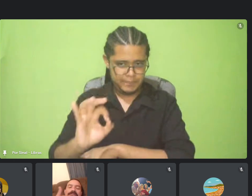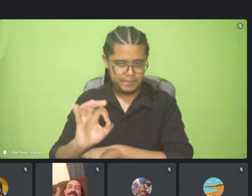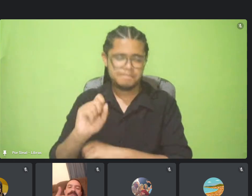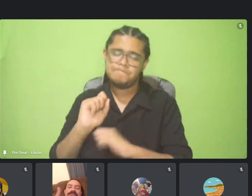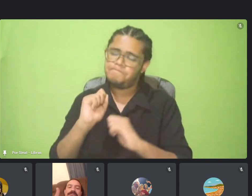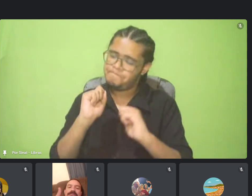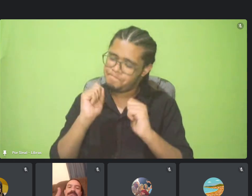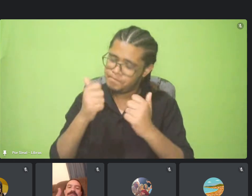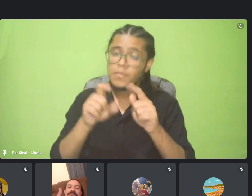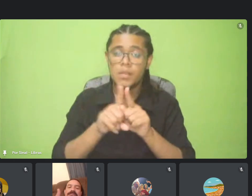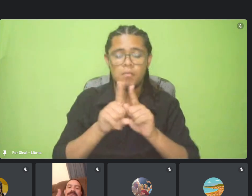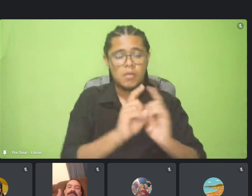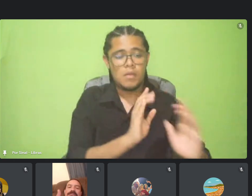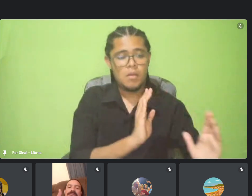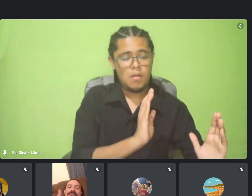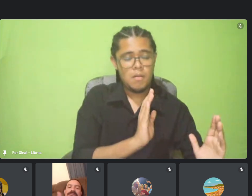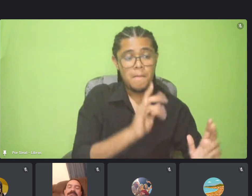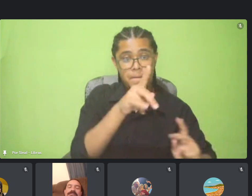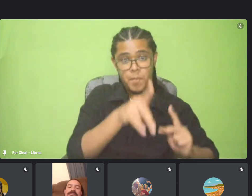nômades. Ok.